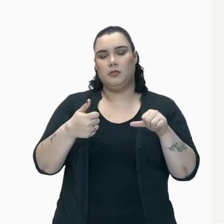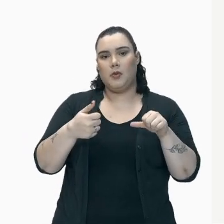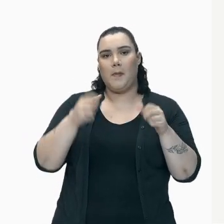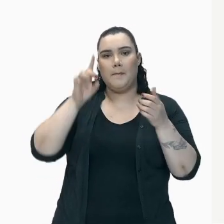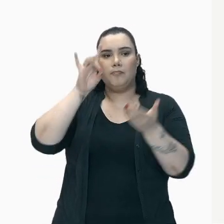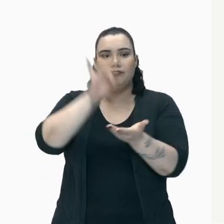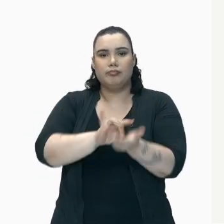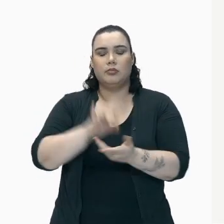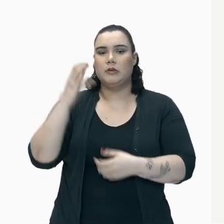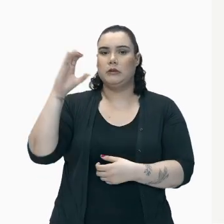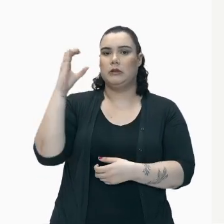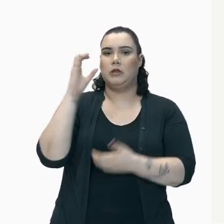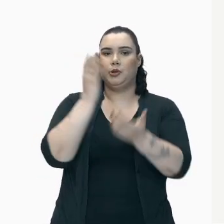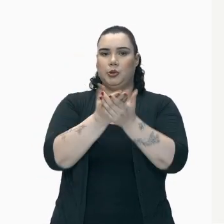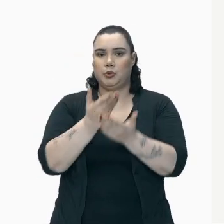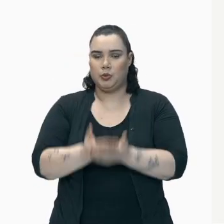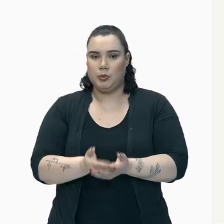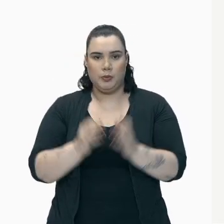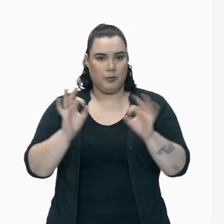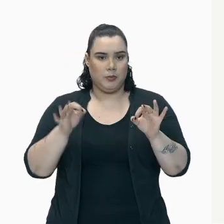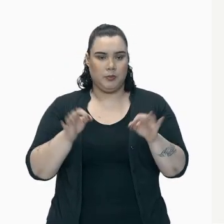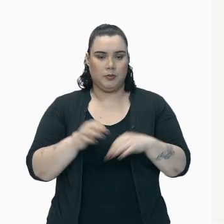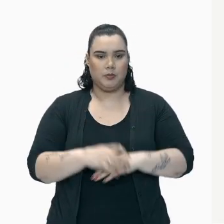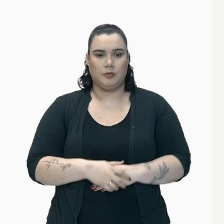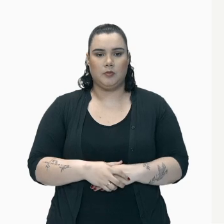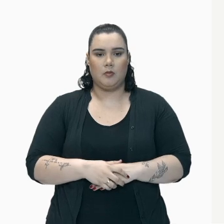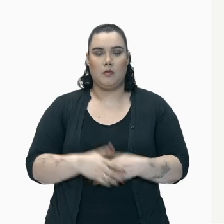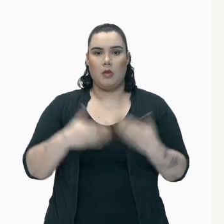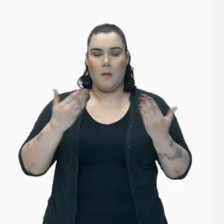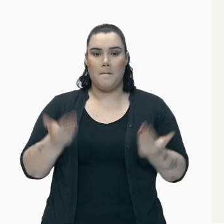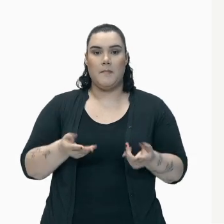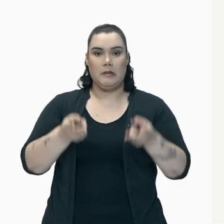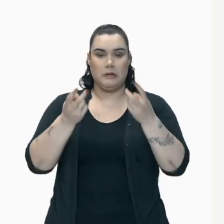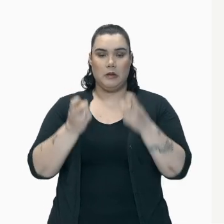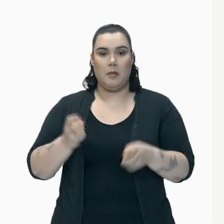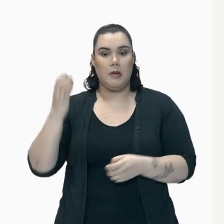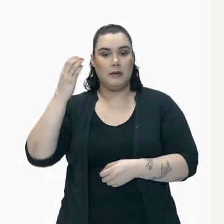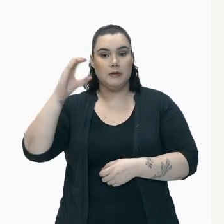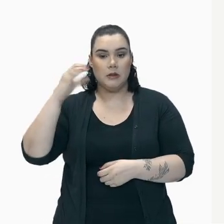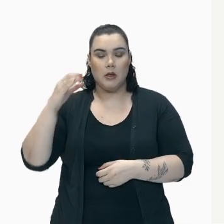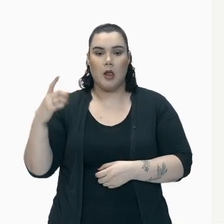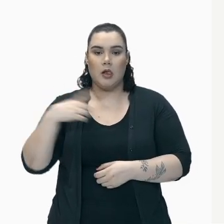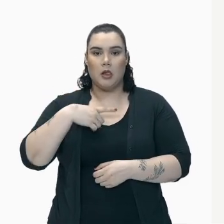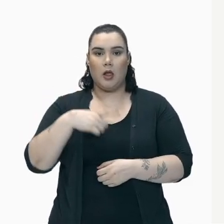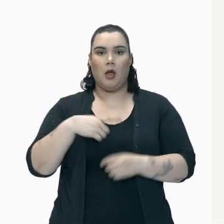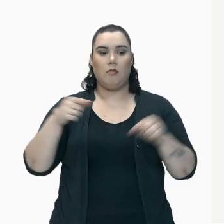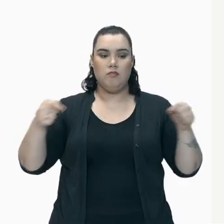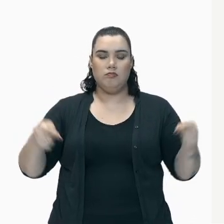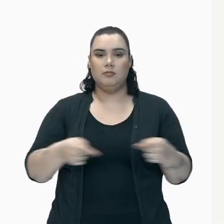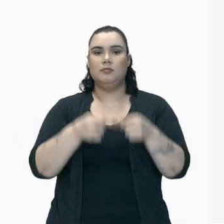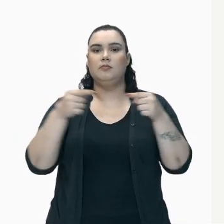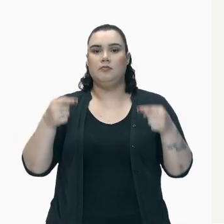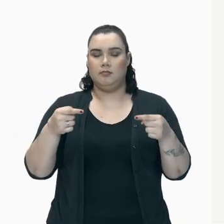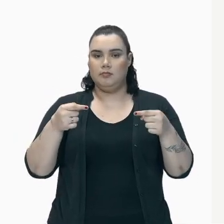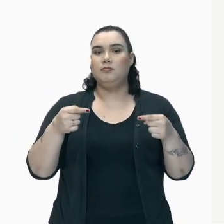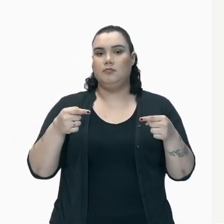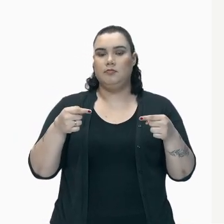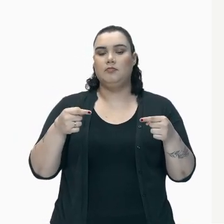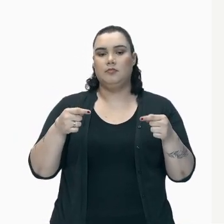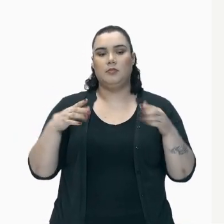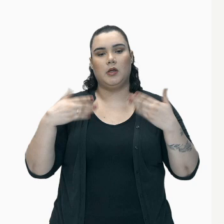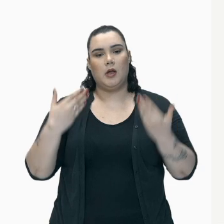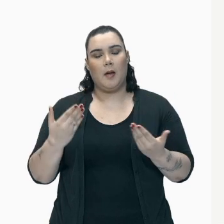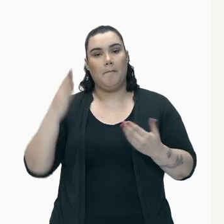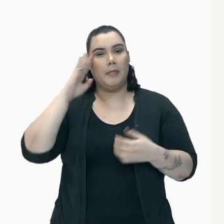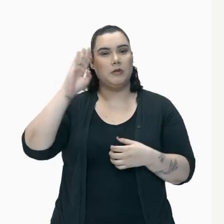astronomia mais científica, certo? E aí veja que as ciências elas são intimamente ligadas aí com a astronomia, né? Principalmente